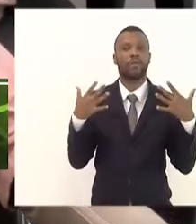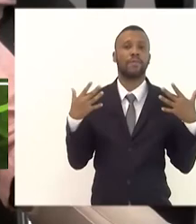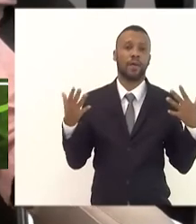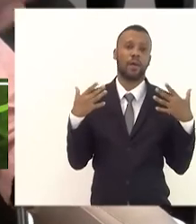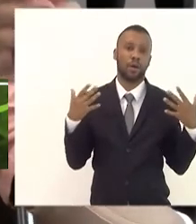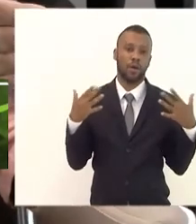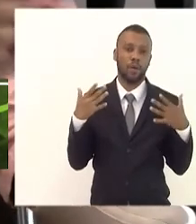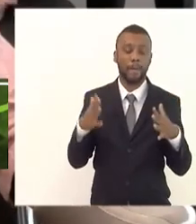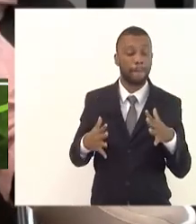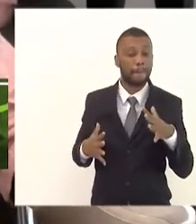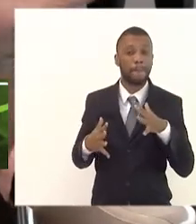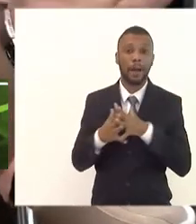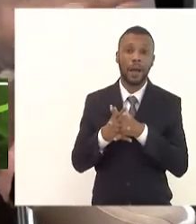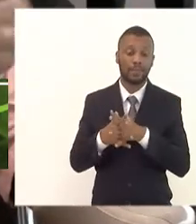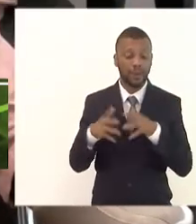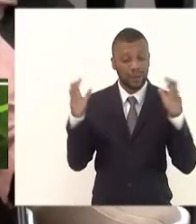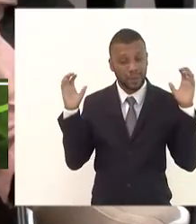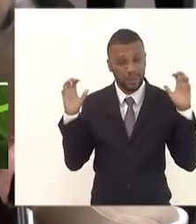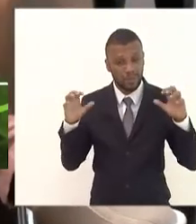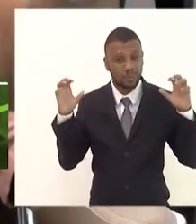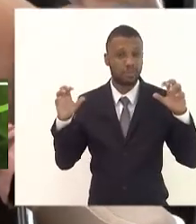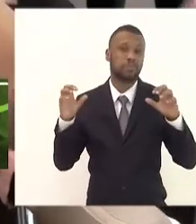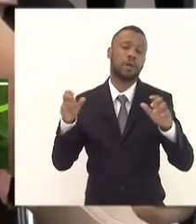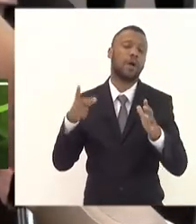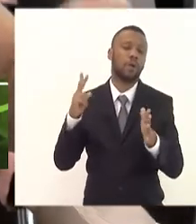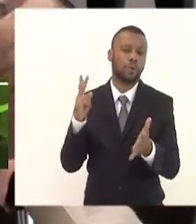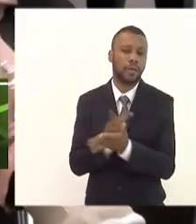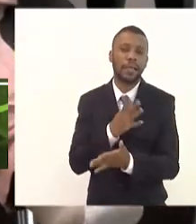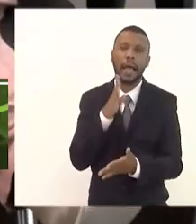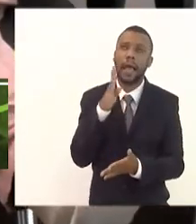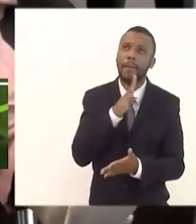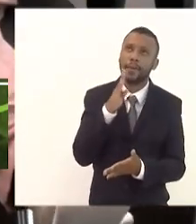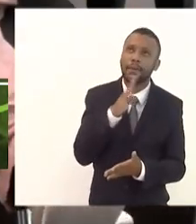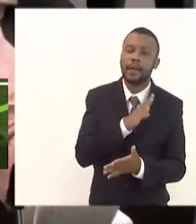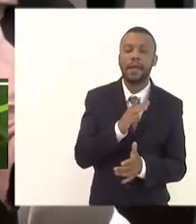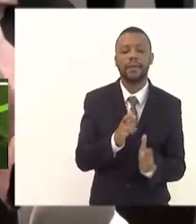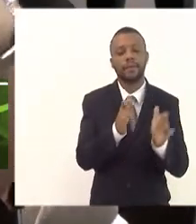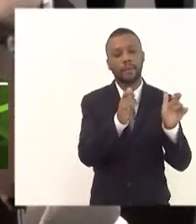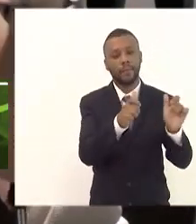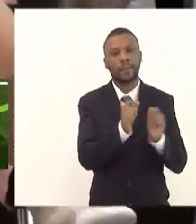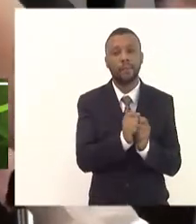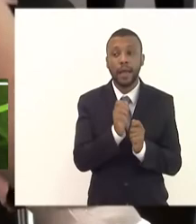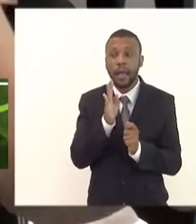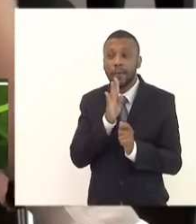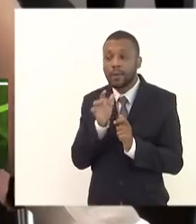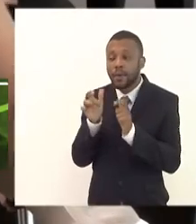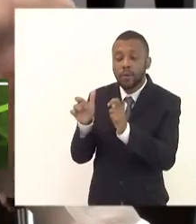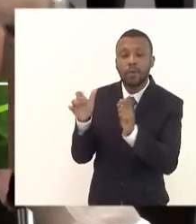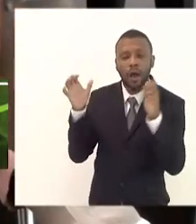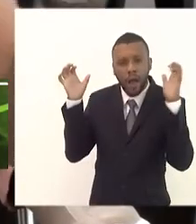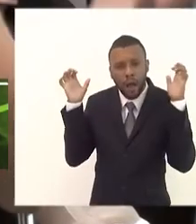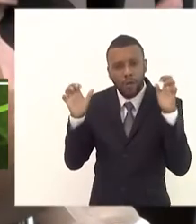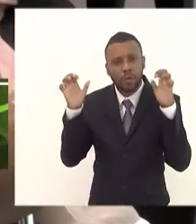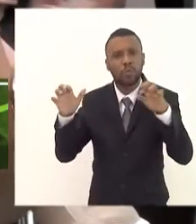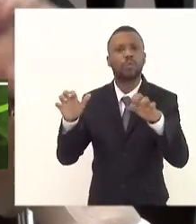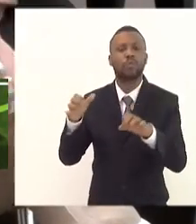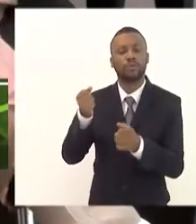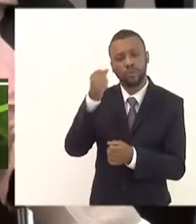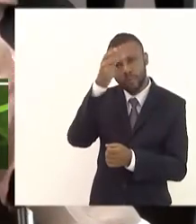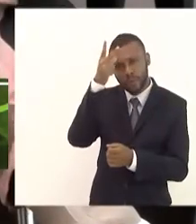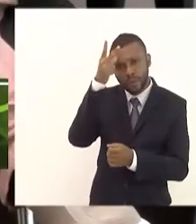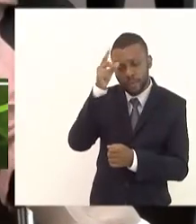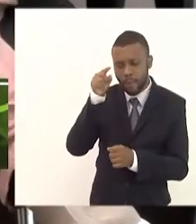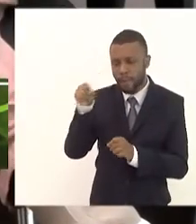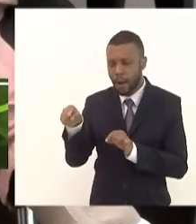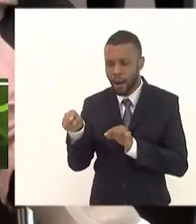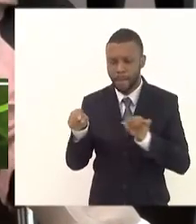isso. E no verão vem essas questões, quando acontece a emergência em tal lugar, a chuva aconteceu no município XY